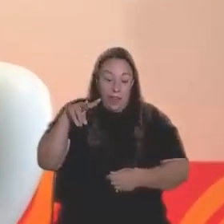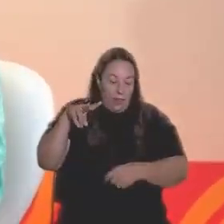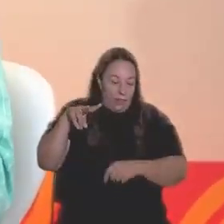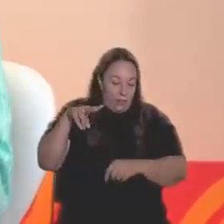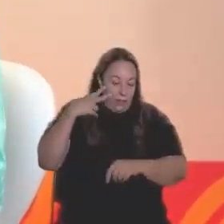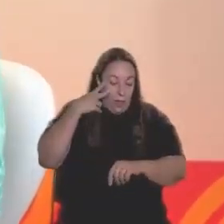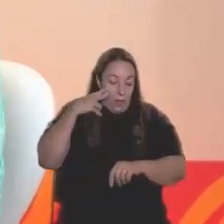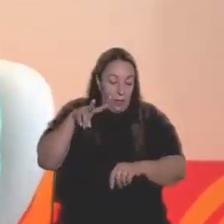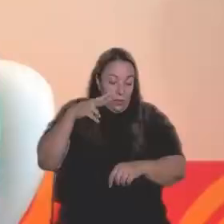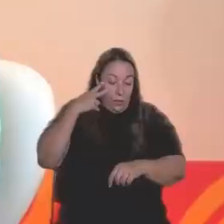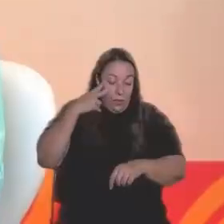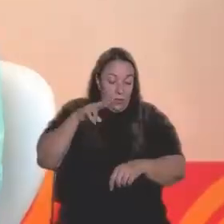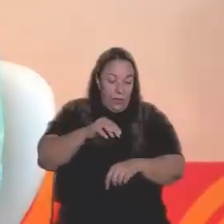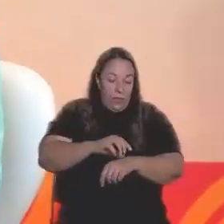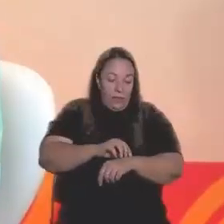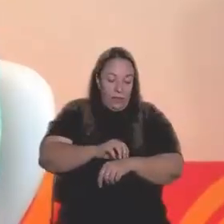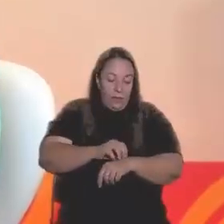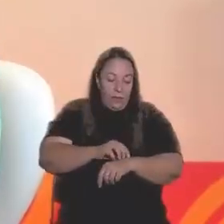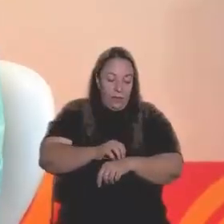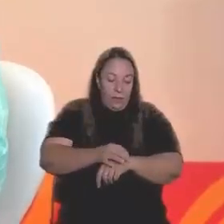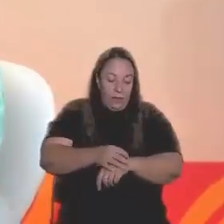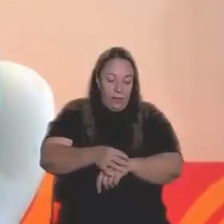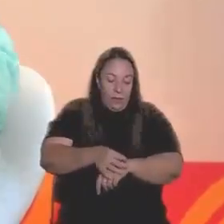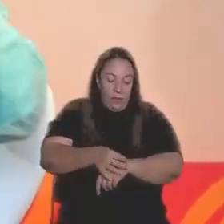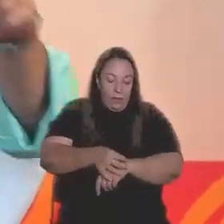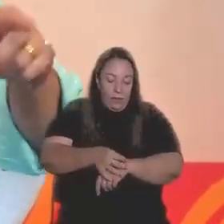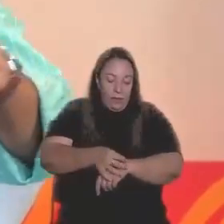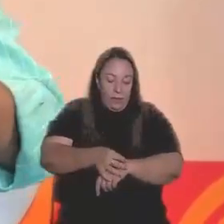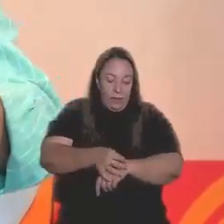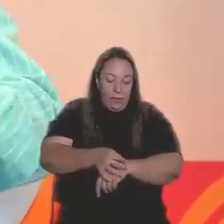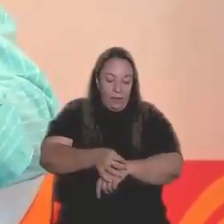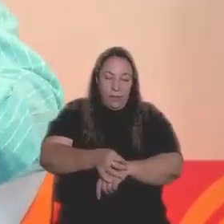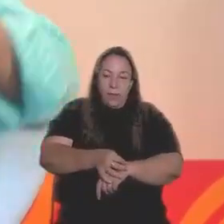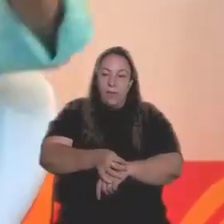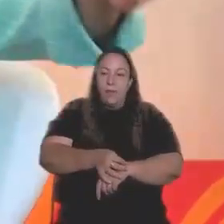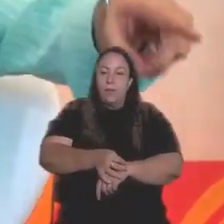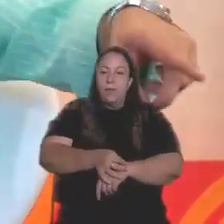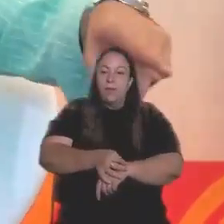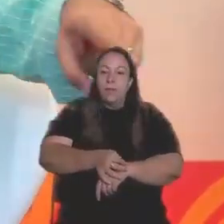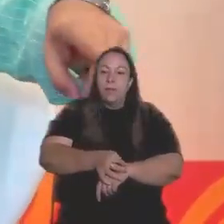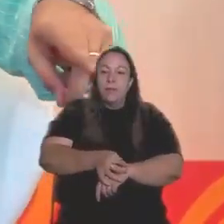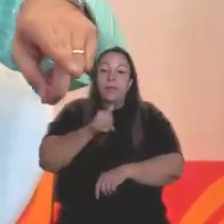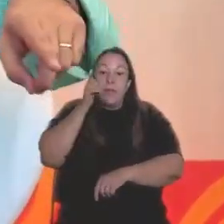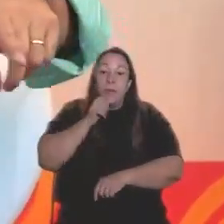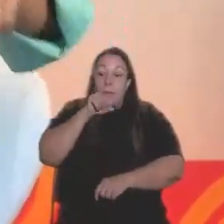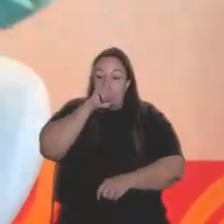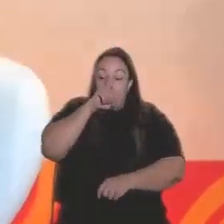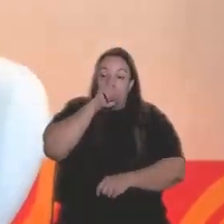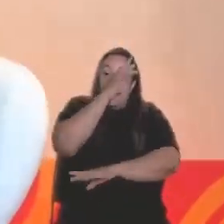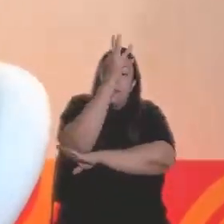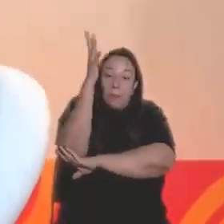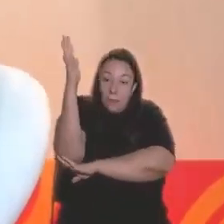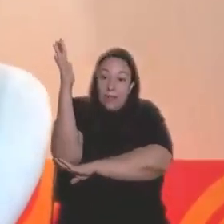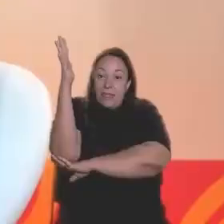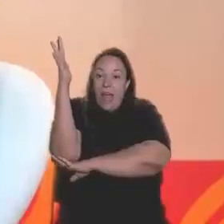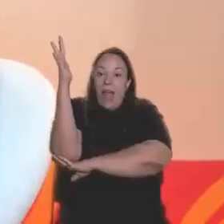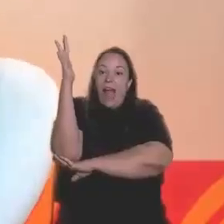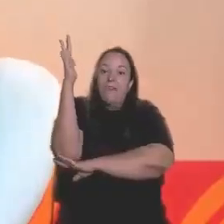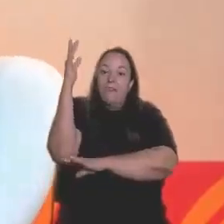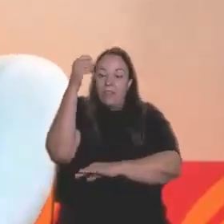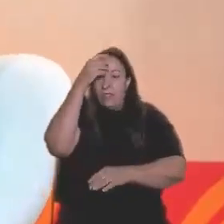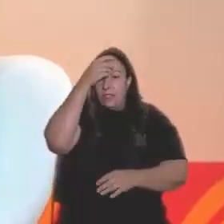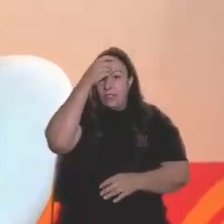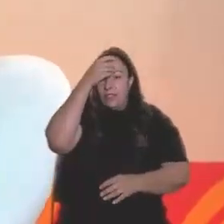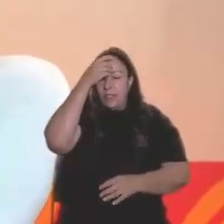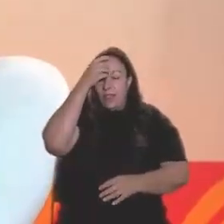a Estela, que é a servidora lá da Câmara, ela falou que o filhinho dela viu, e que agora ele sai andando na rua e falando assim, mamãe, aqui dá para plantar árvore, né? E essa árvore aqui deve